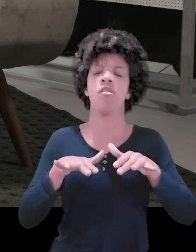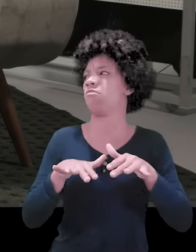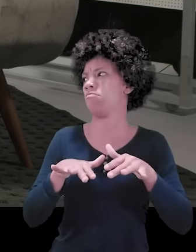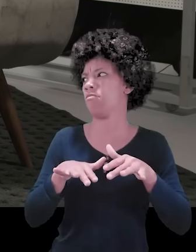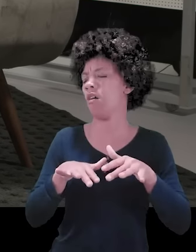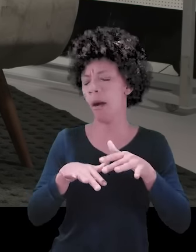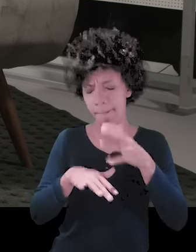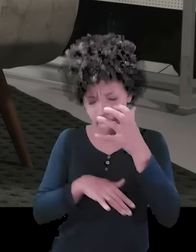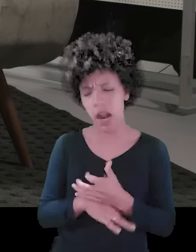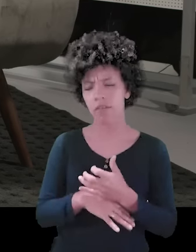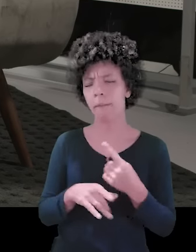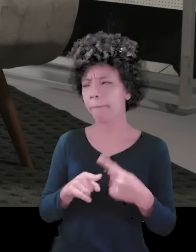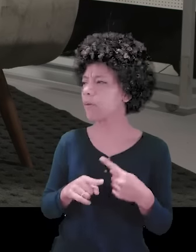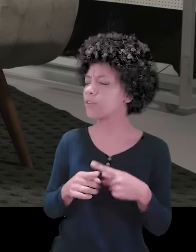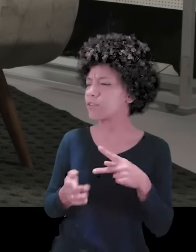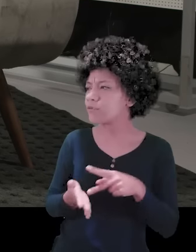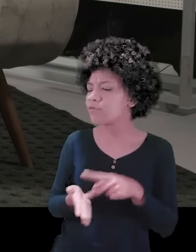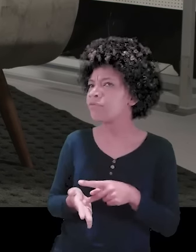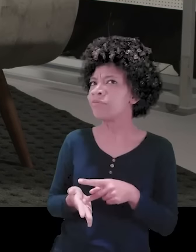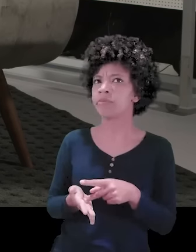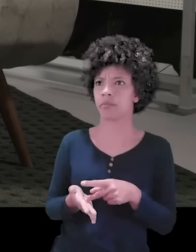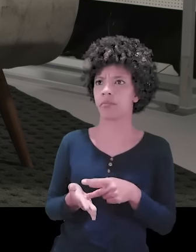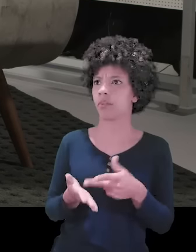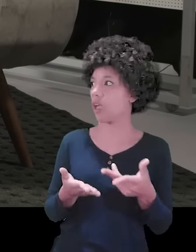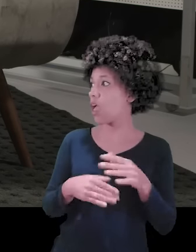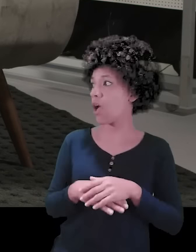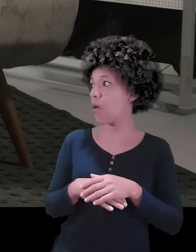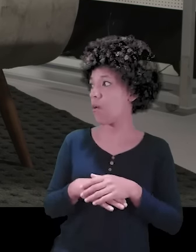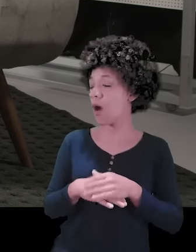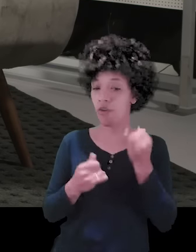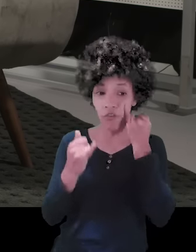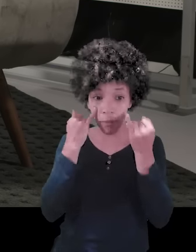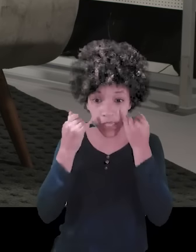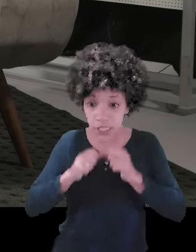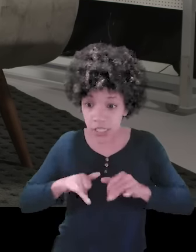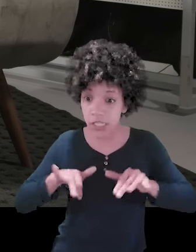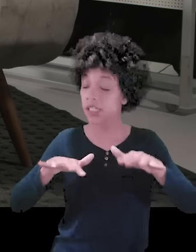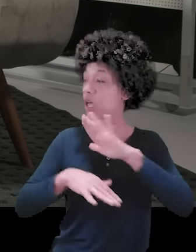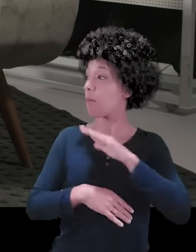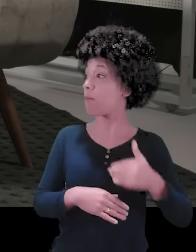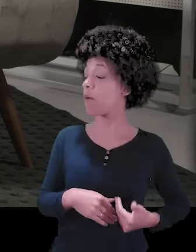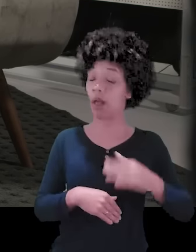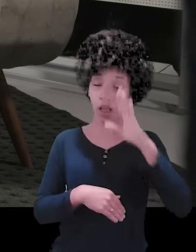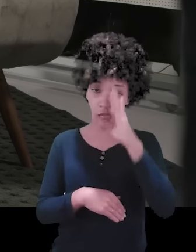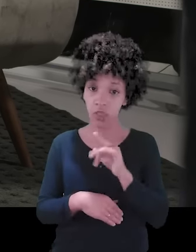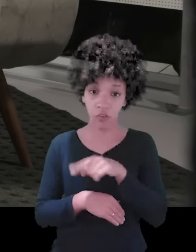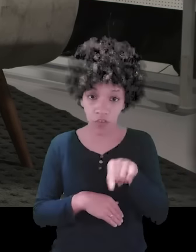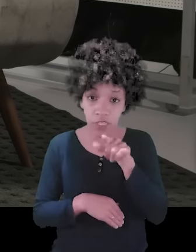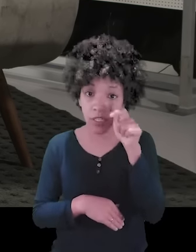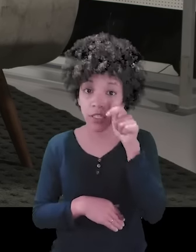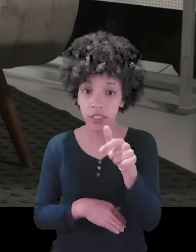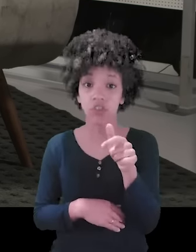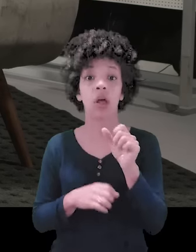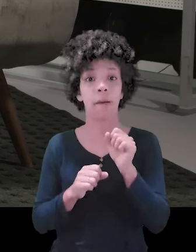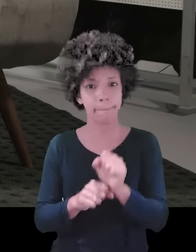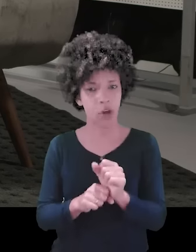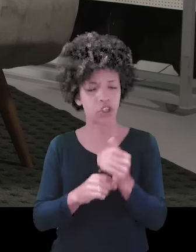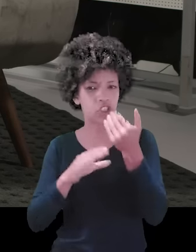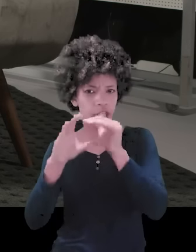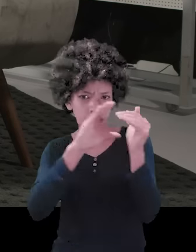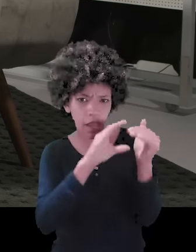cara de verdade cara porquê os caras daqui é um serviço público legal gratuito que você tá assistindo aí você pode